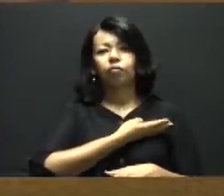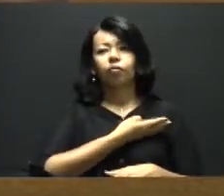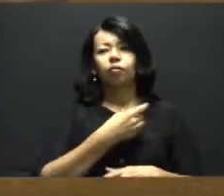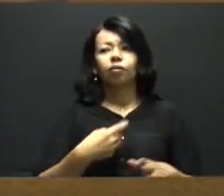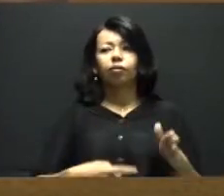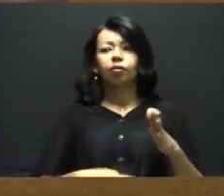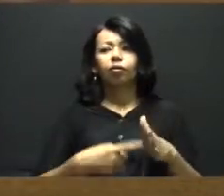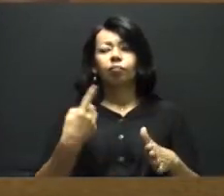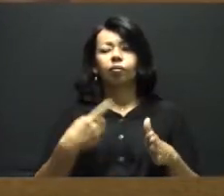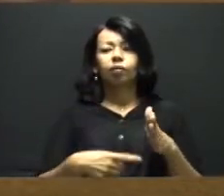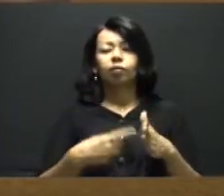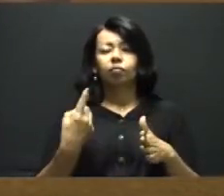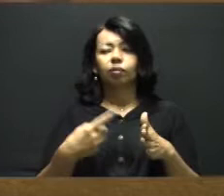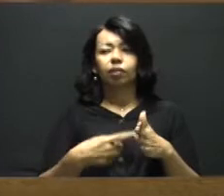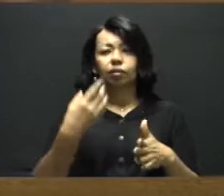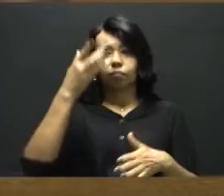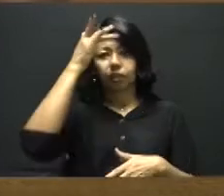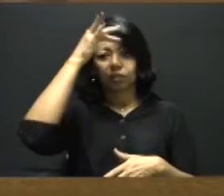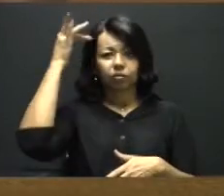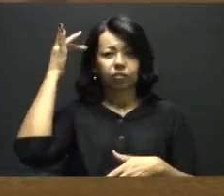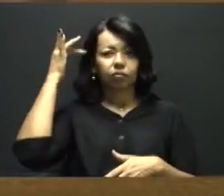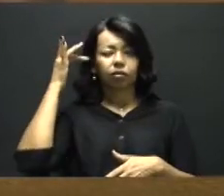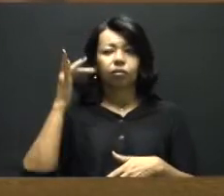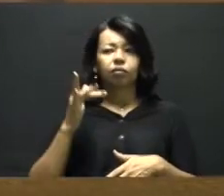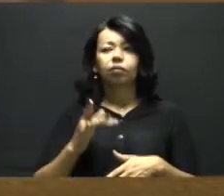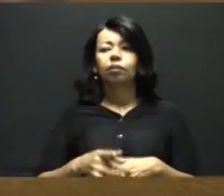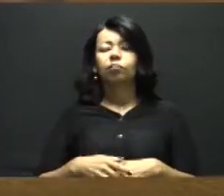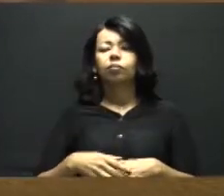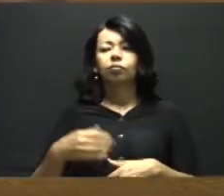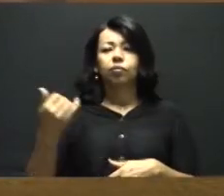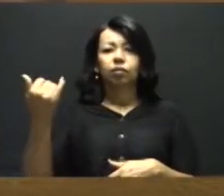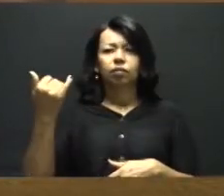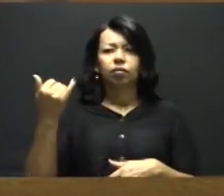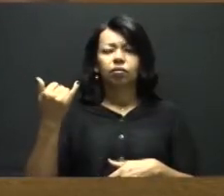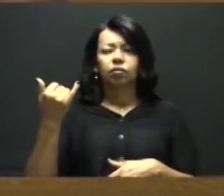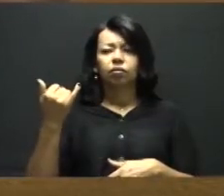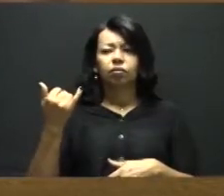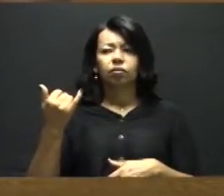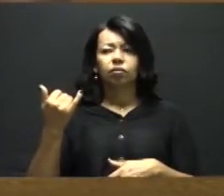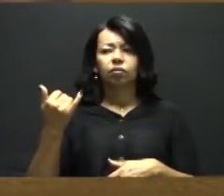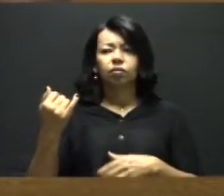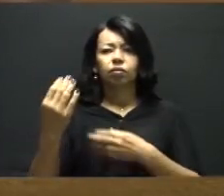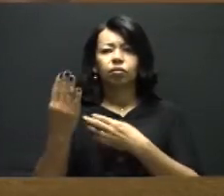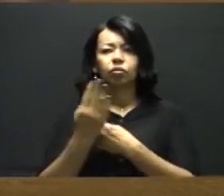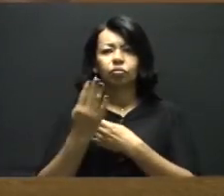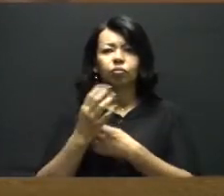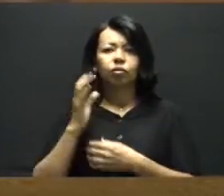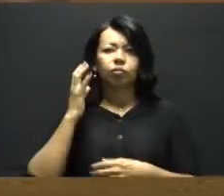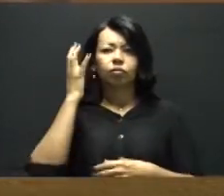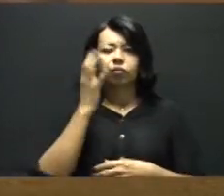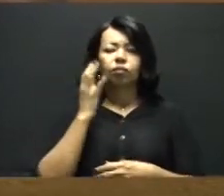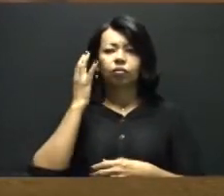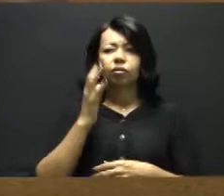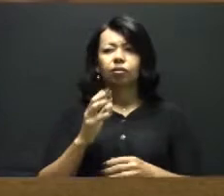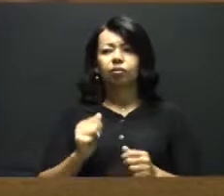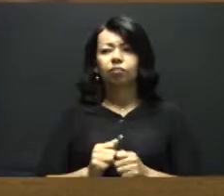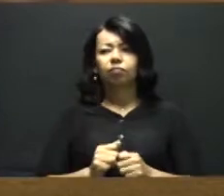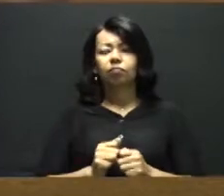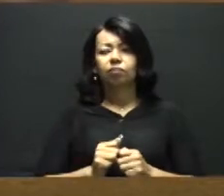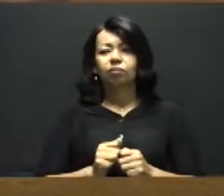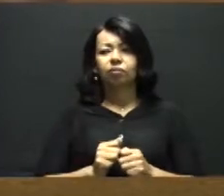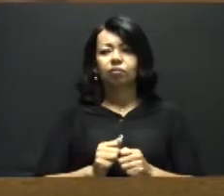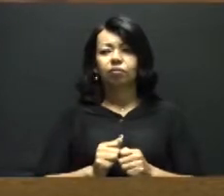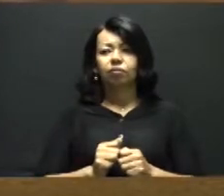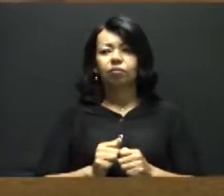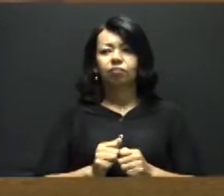primeiro foi a pessoa primeira que me formou para a pregação o ministério da pregação